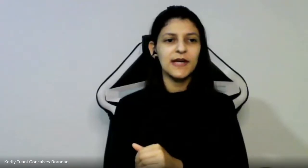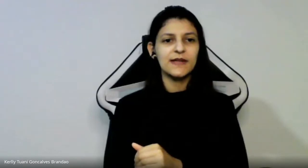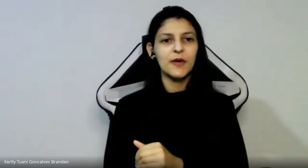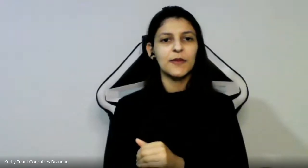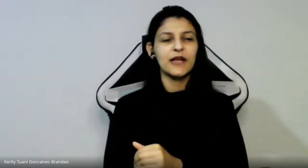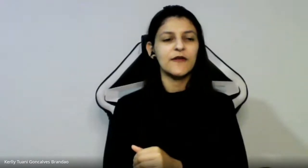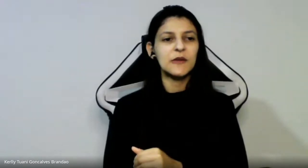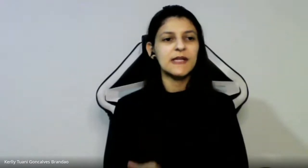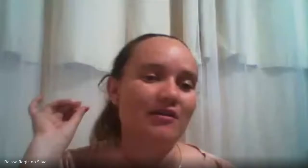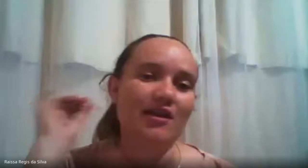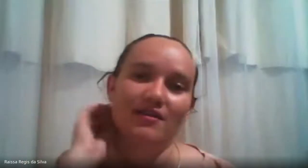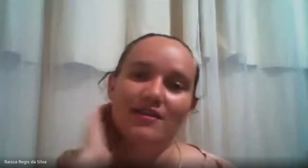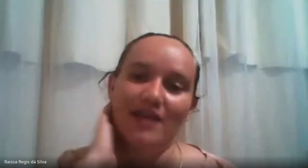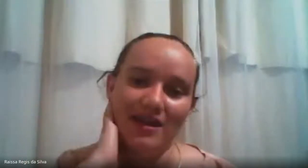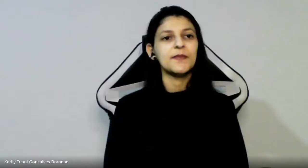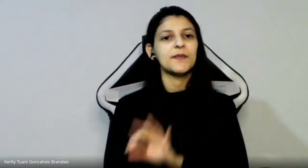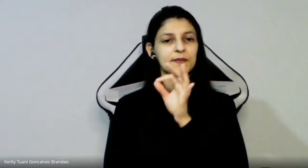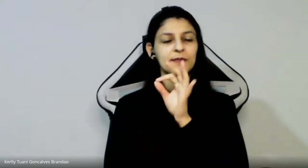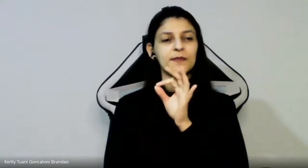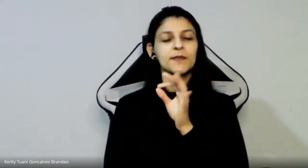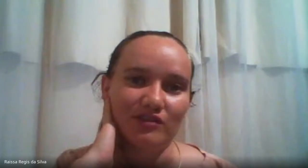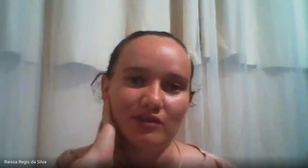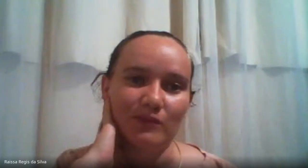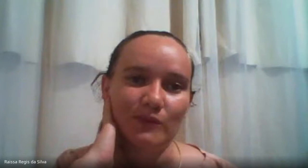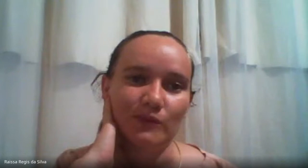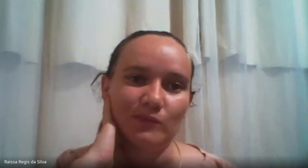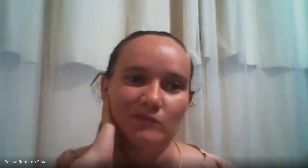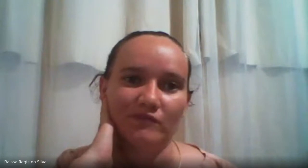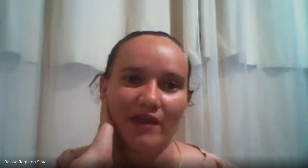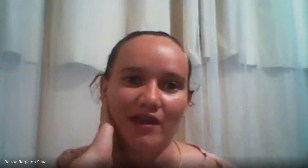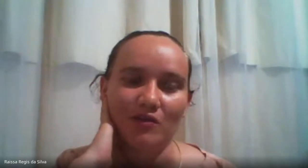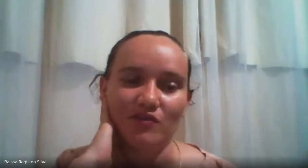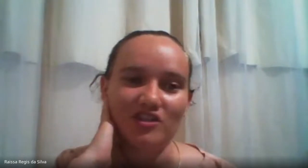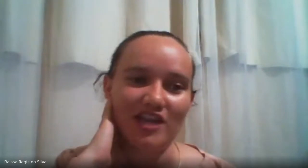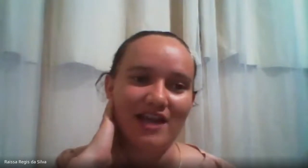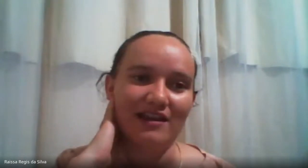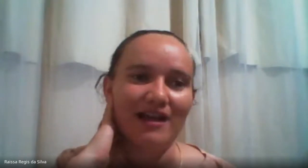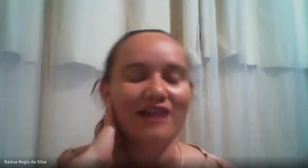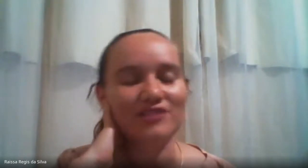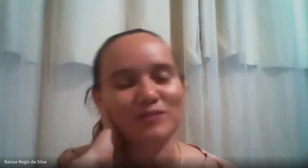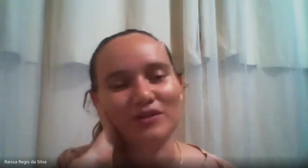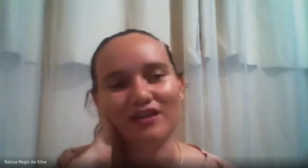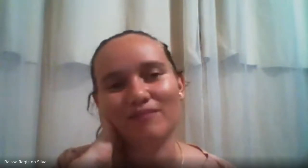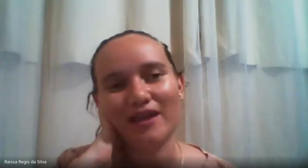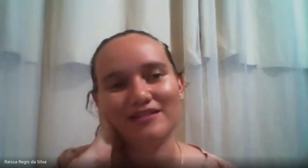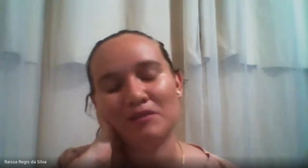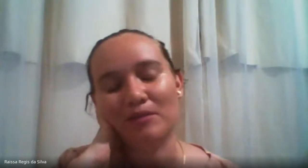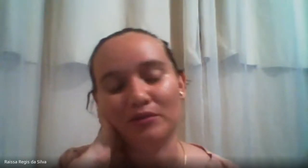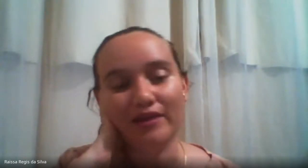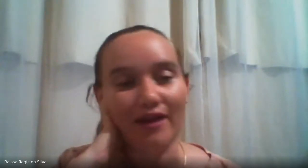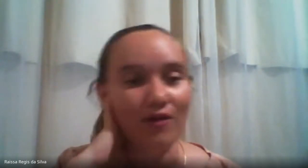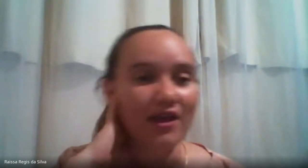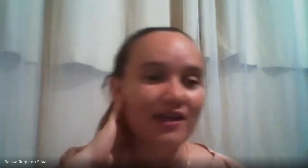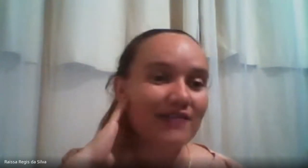Isso mesmo, optativa do sexto. Ela é uma disciplina optativa, então, quando vocês chegarem lá, vocês podem pegar essa disciplina, é